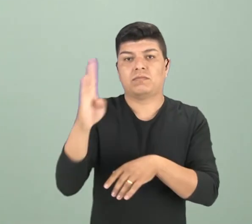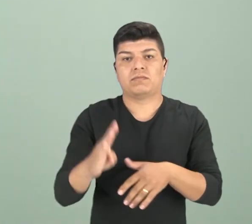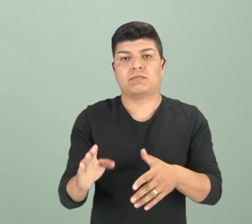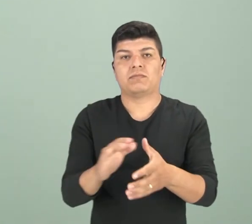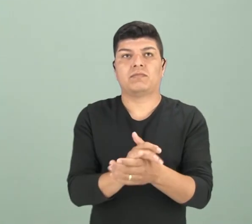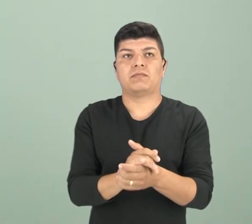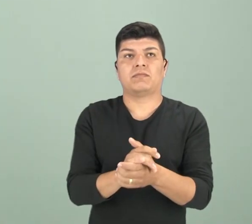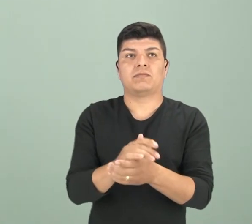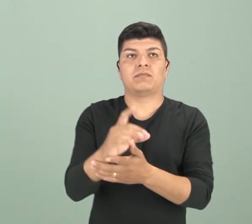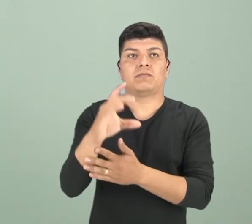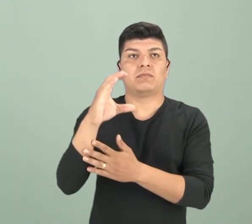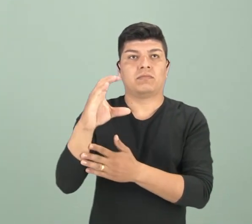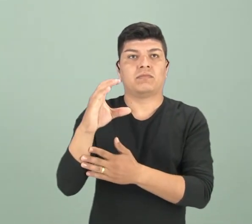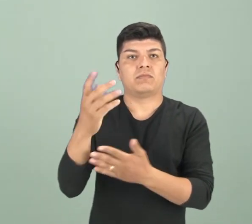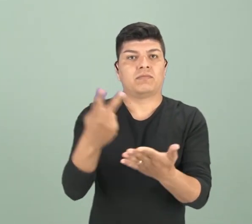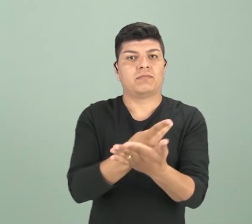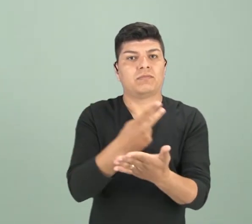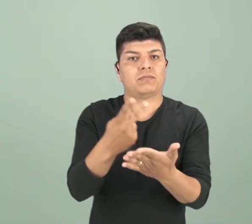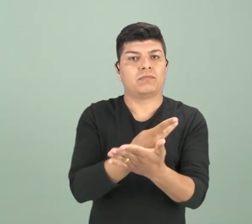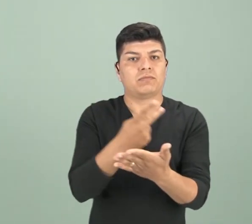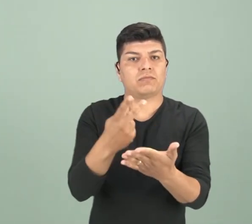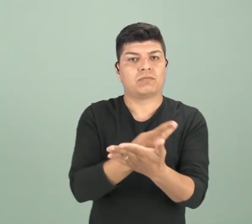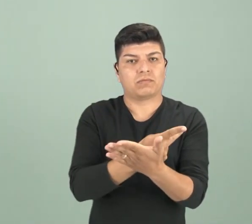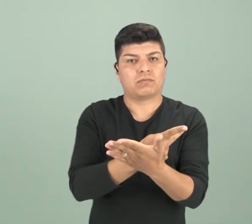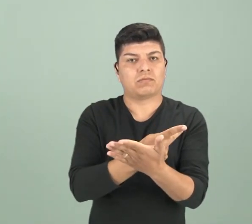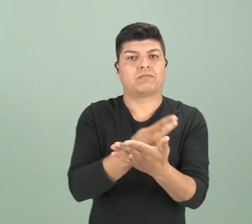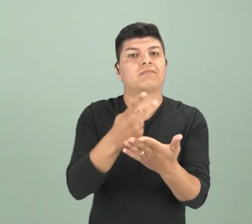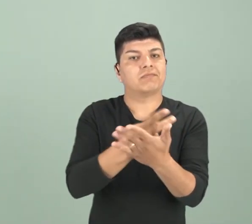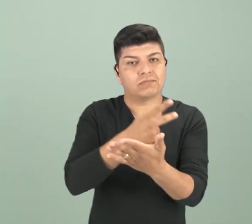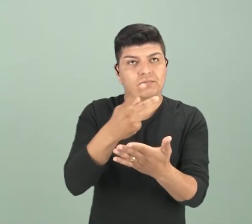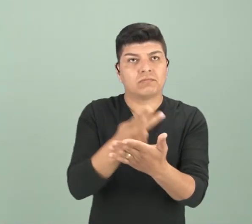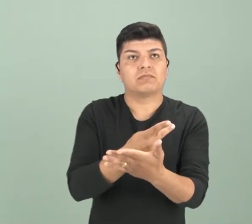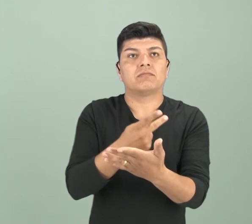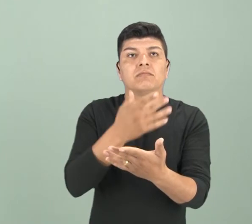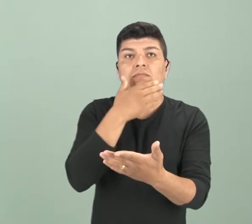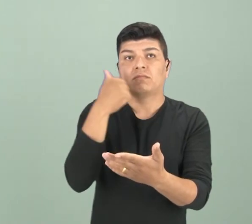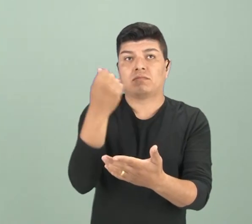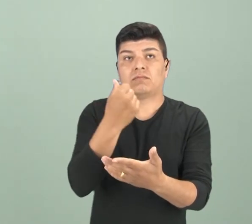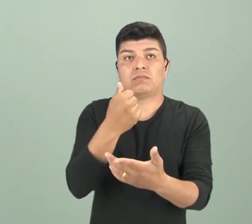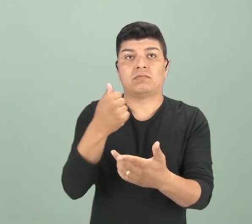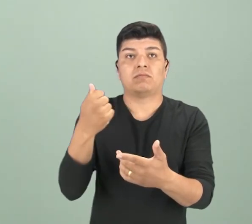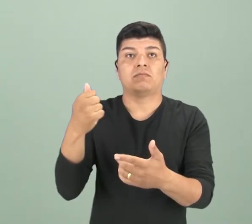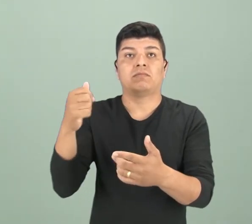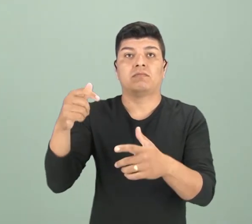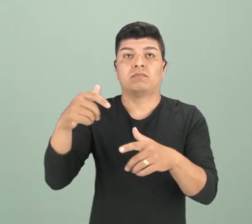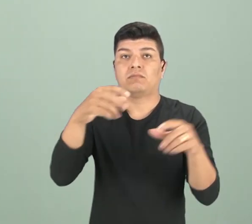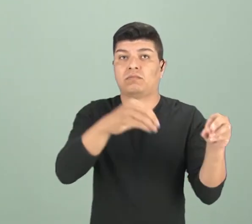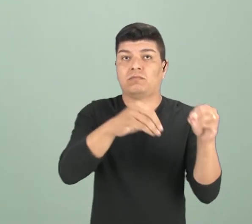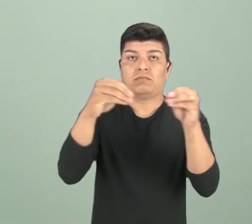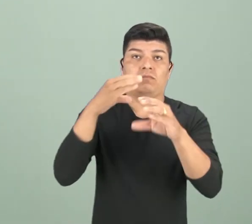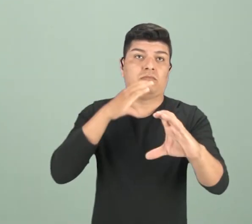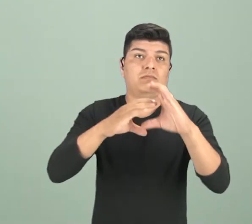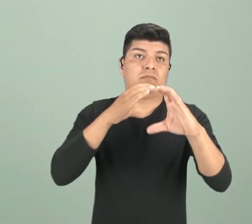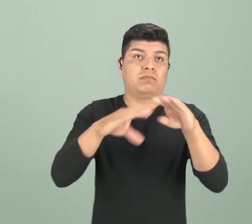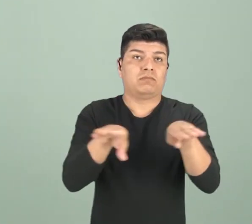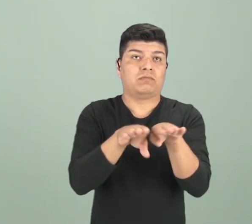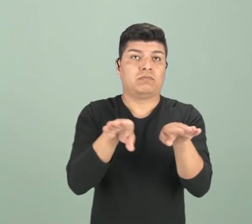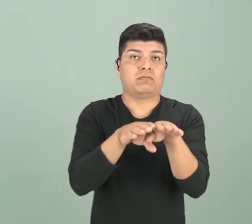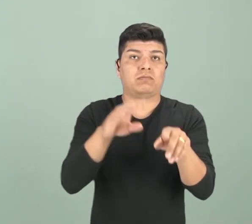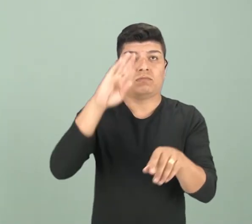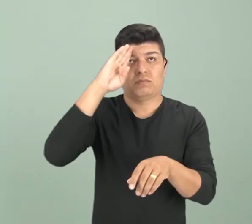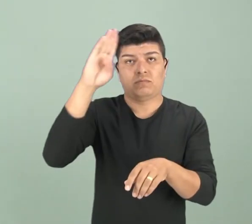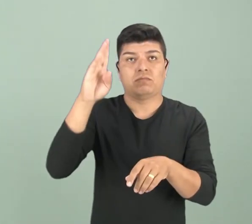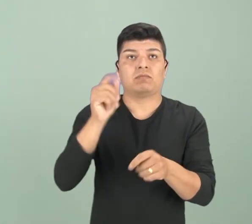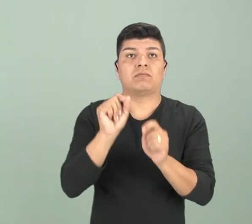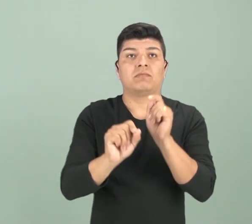migrantes no Brasil. A letra C é falsa. A melhoria das redes de transporte e de